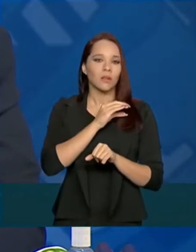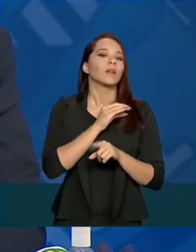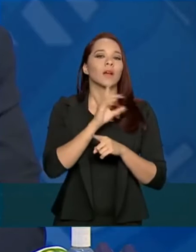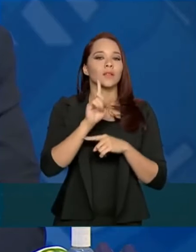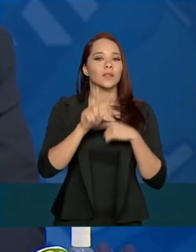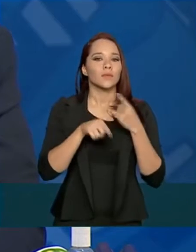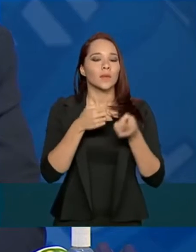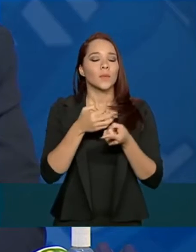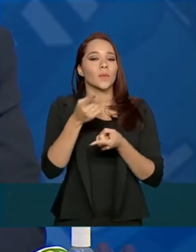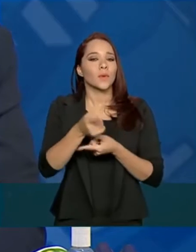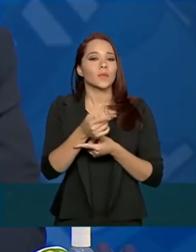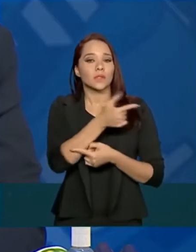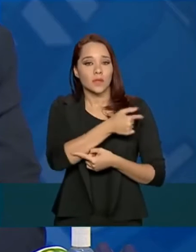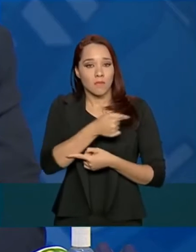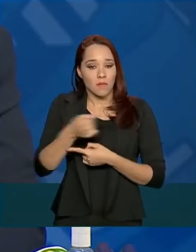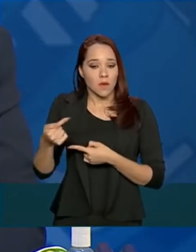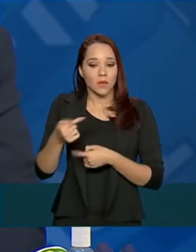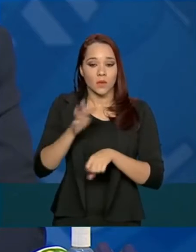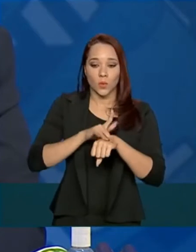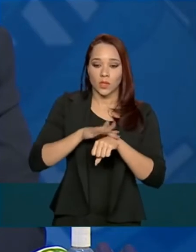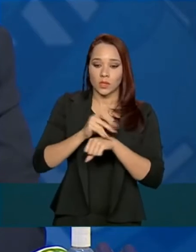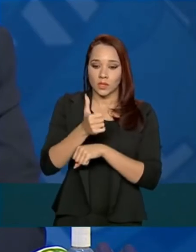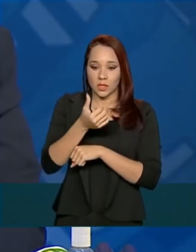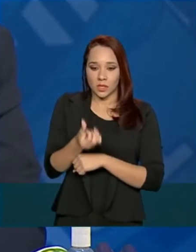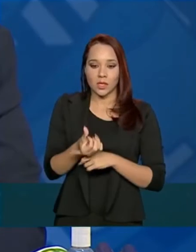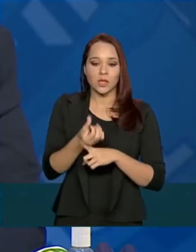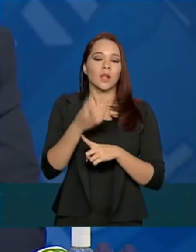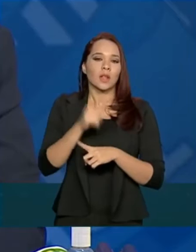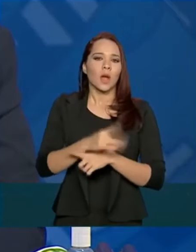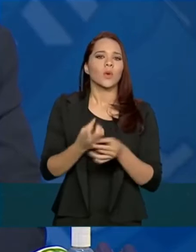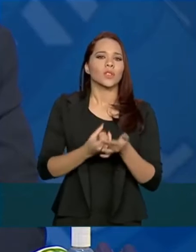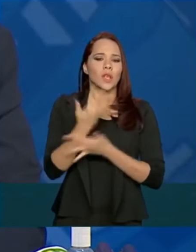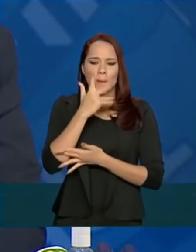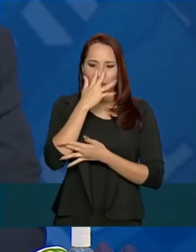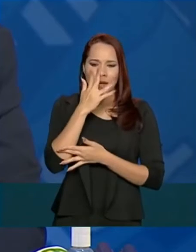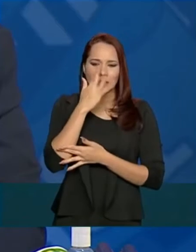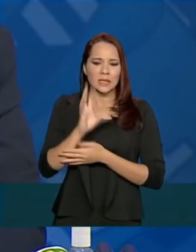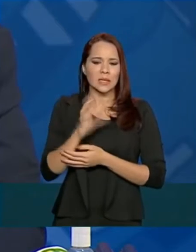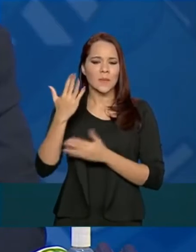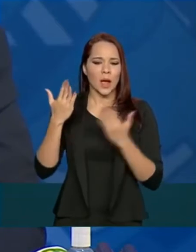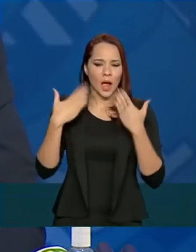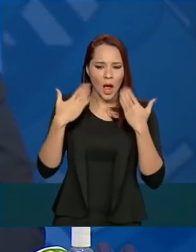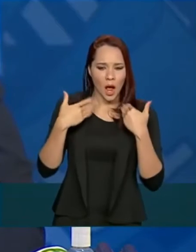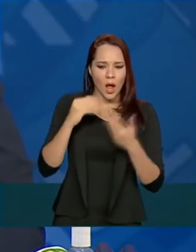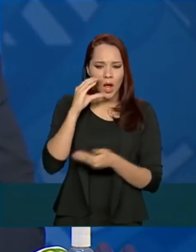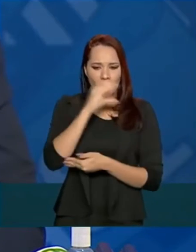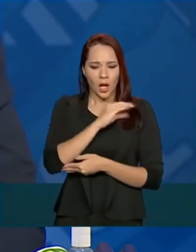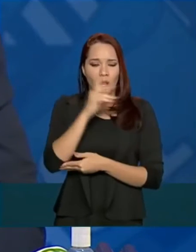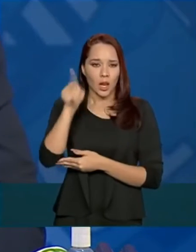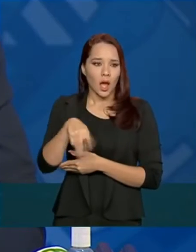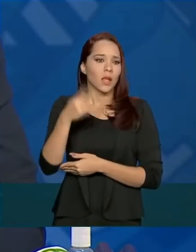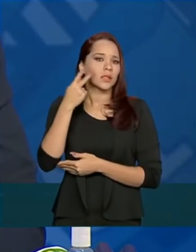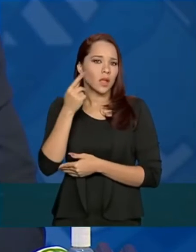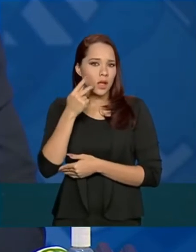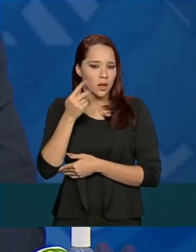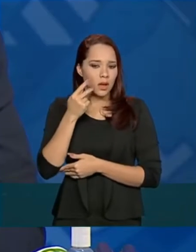semana epidemiológica 16, o hotspot no Nordeste era exatamente em Recife e em Fortaleza, que eram